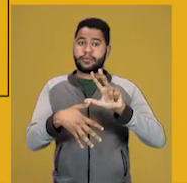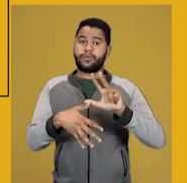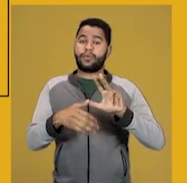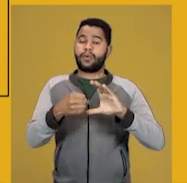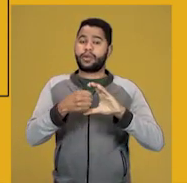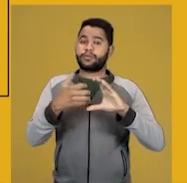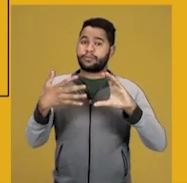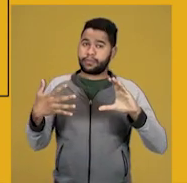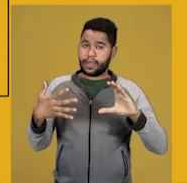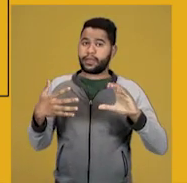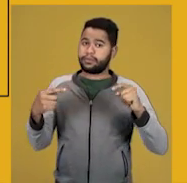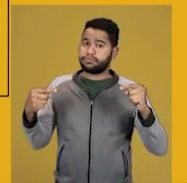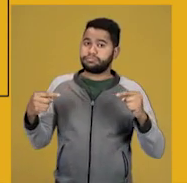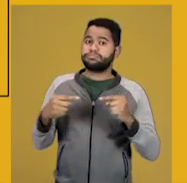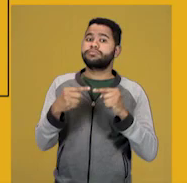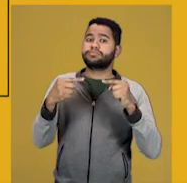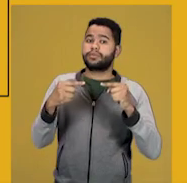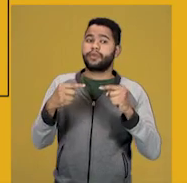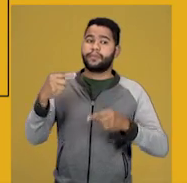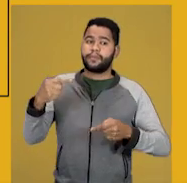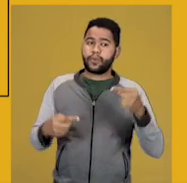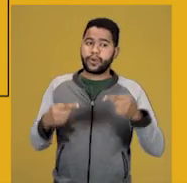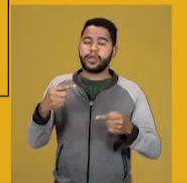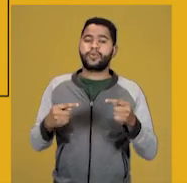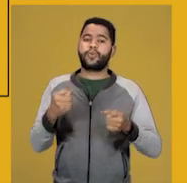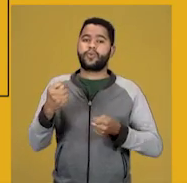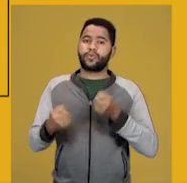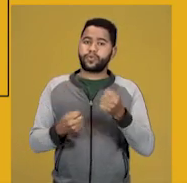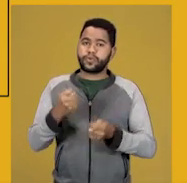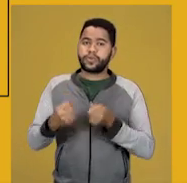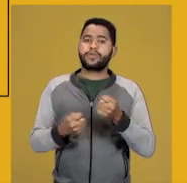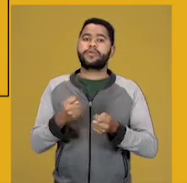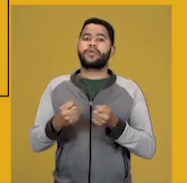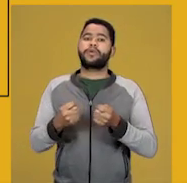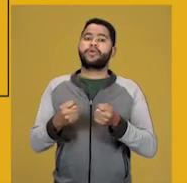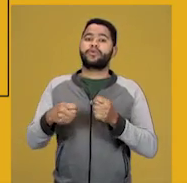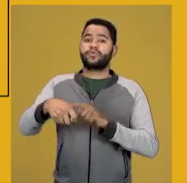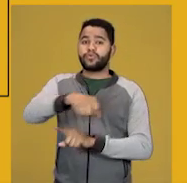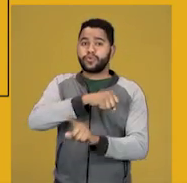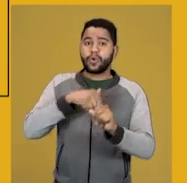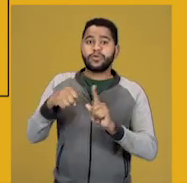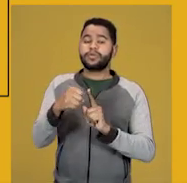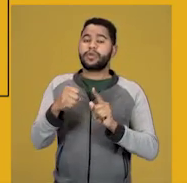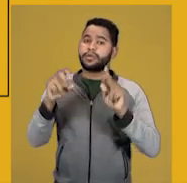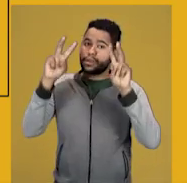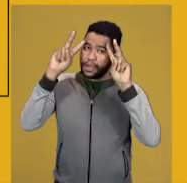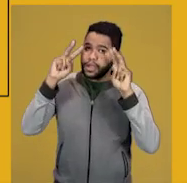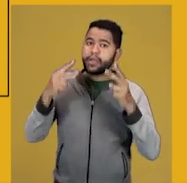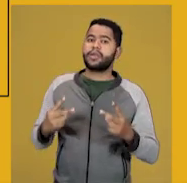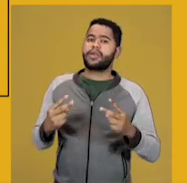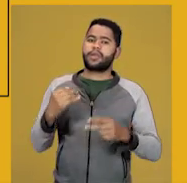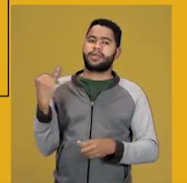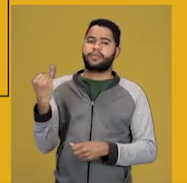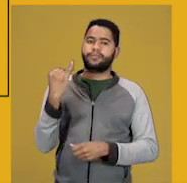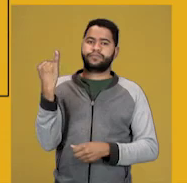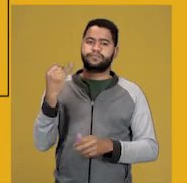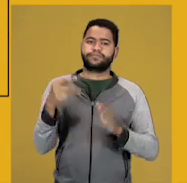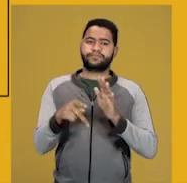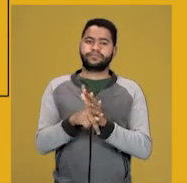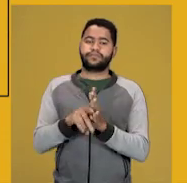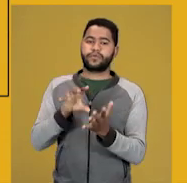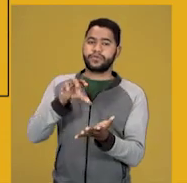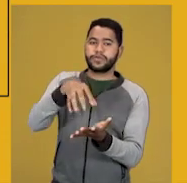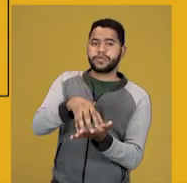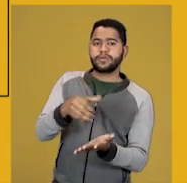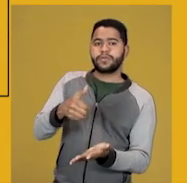políticos, econômicos e sociais e reconhecer a importância do setor primário na economia,